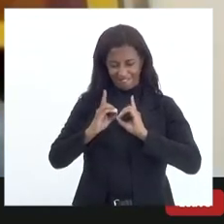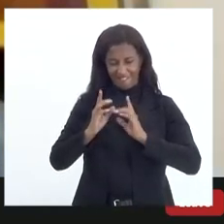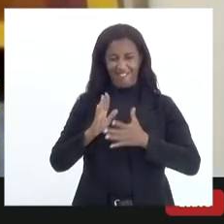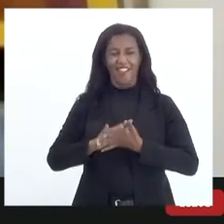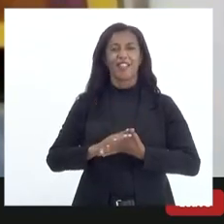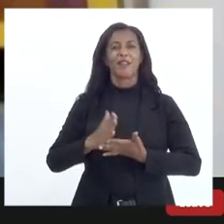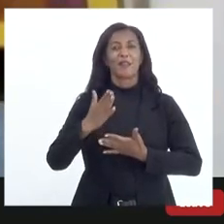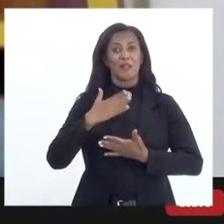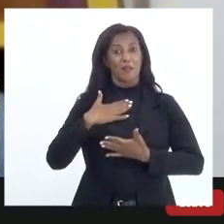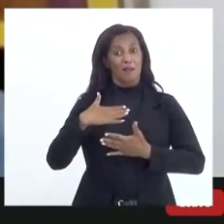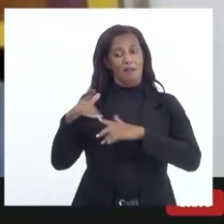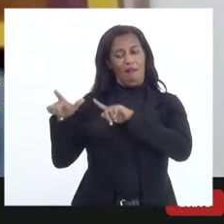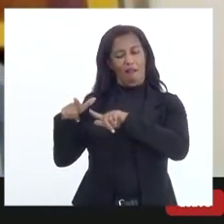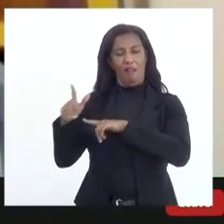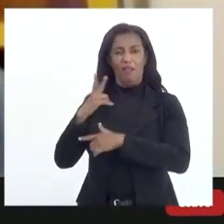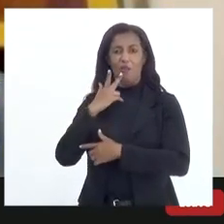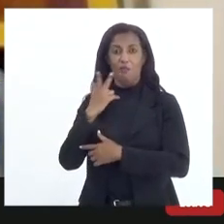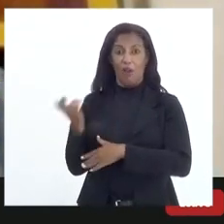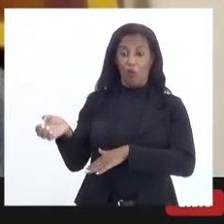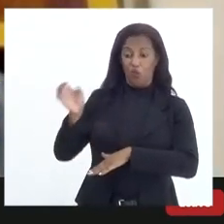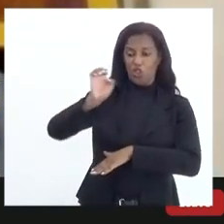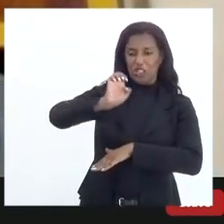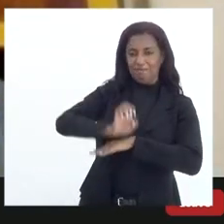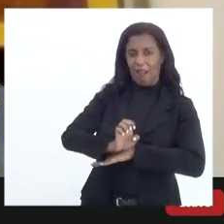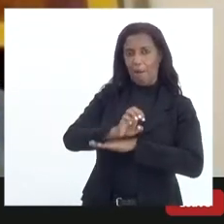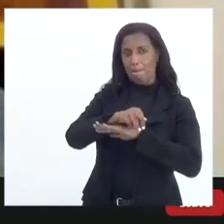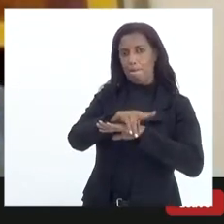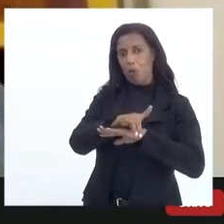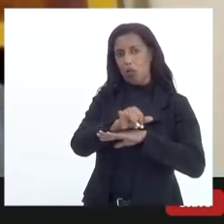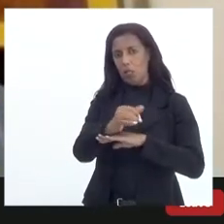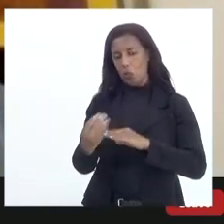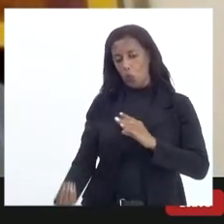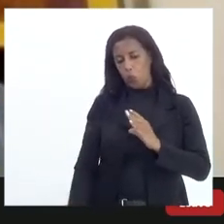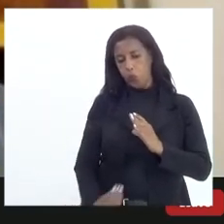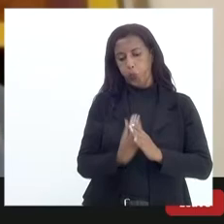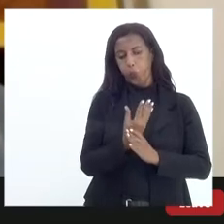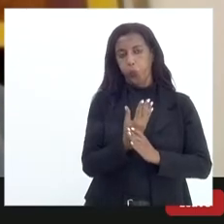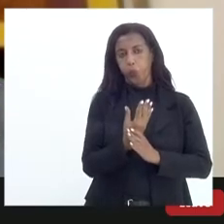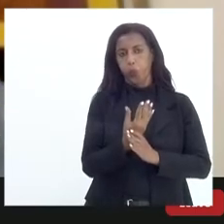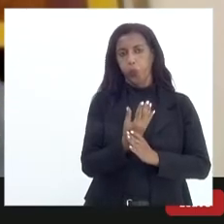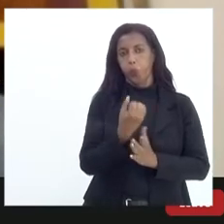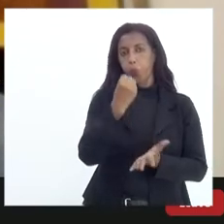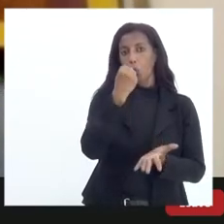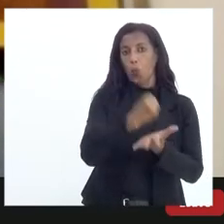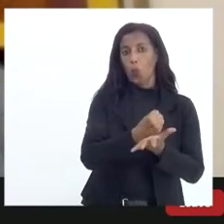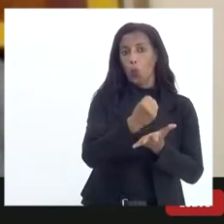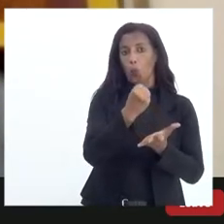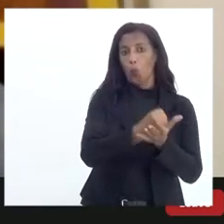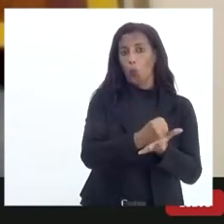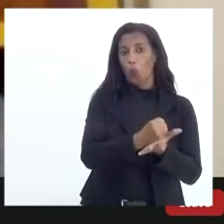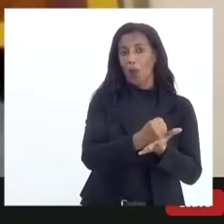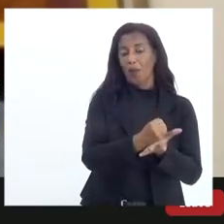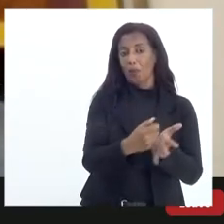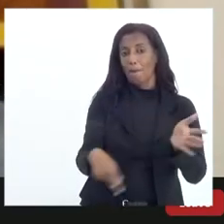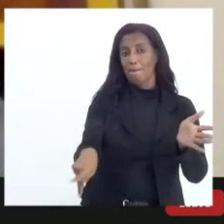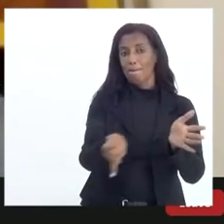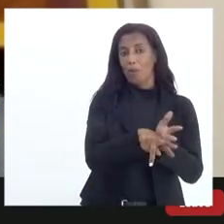falo sobre isso, e entender que o Estado moderno nasce a partir do contrato sobre tolerância para os cristãos.